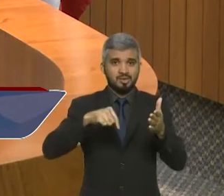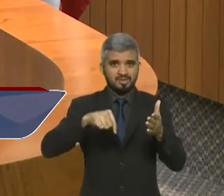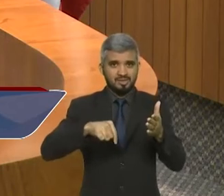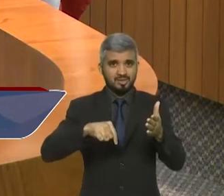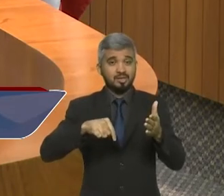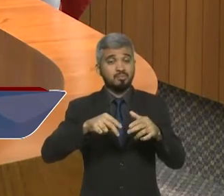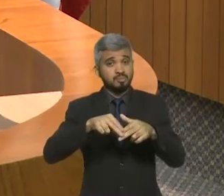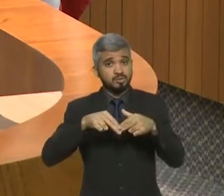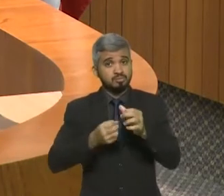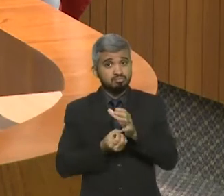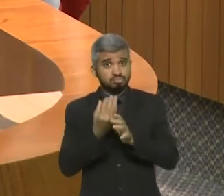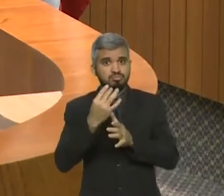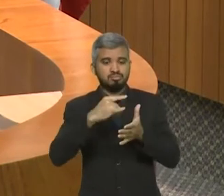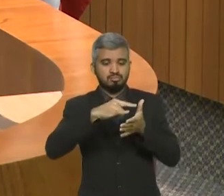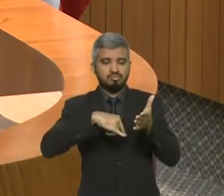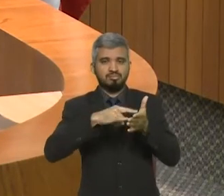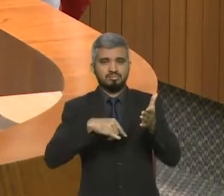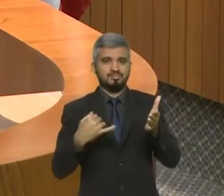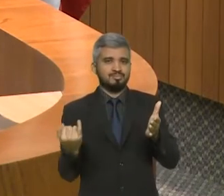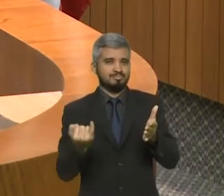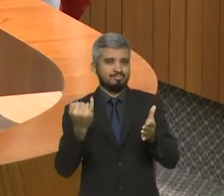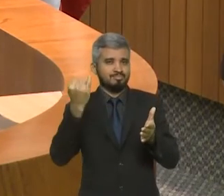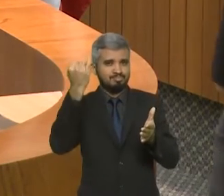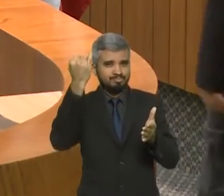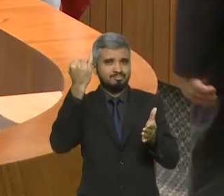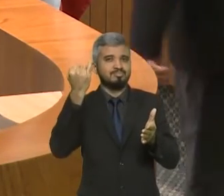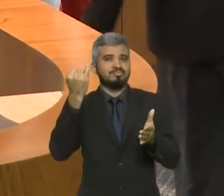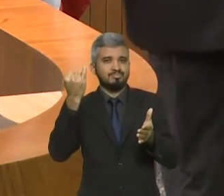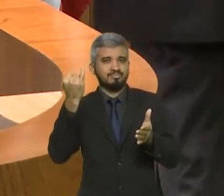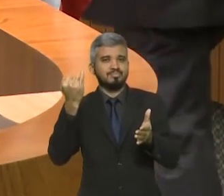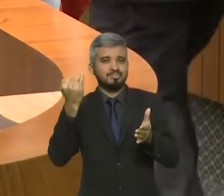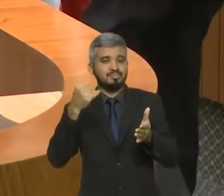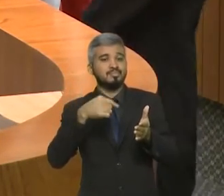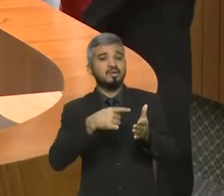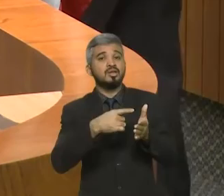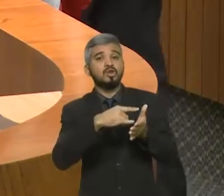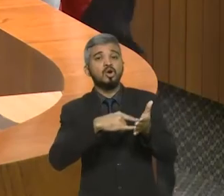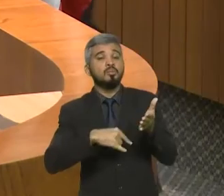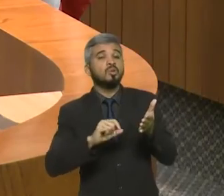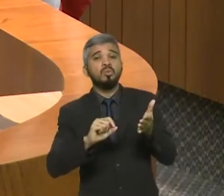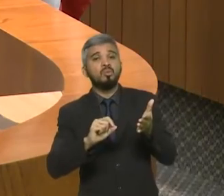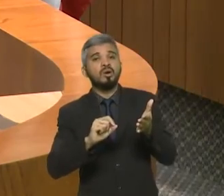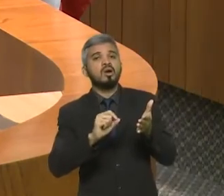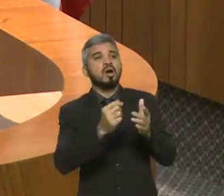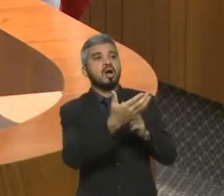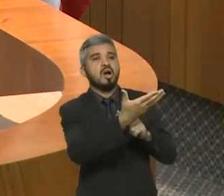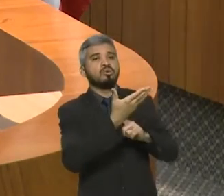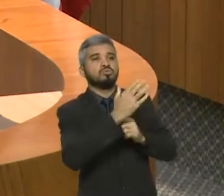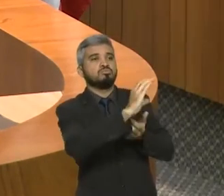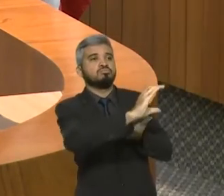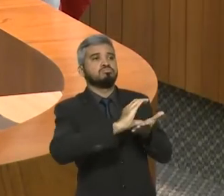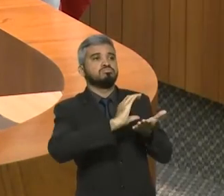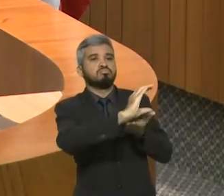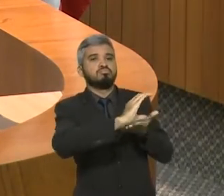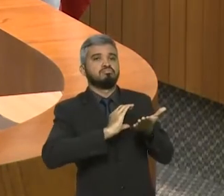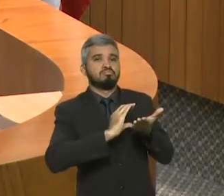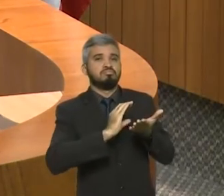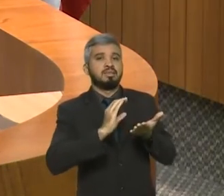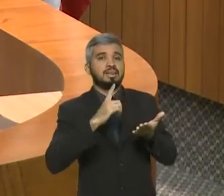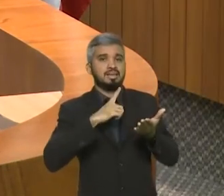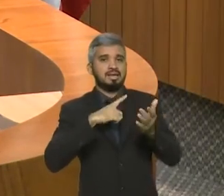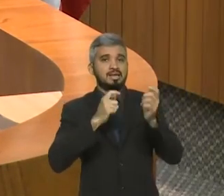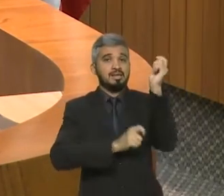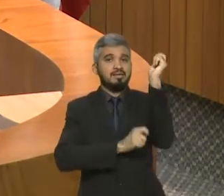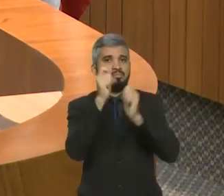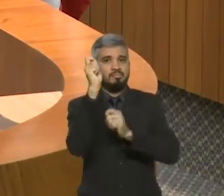promissora fazer com que o Estado possa buscar investimentos lá fora, porque tem porto, porque tem uma área turística